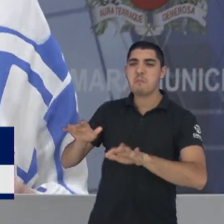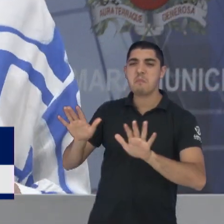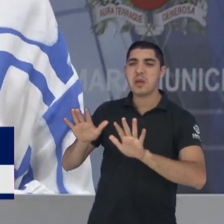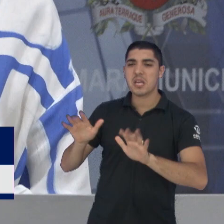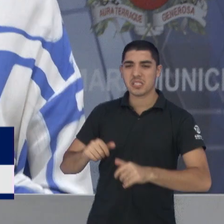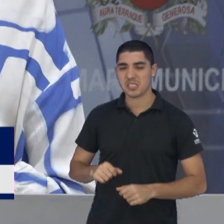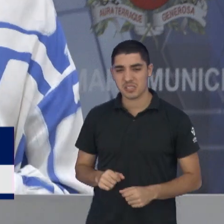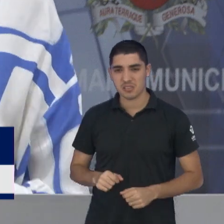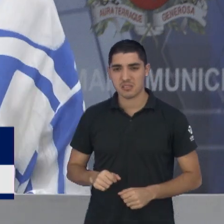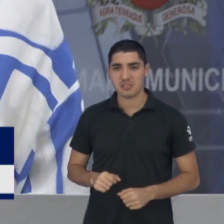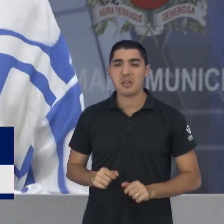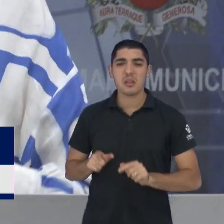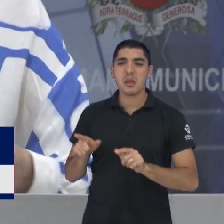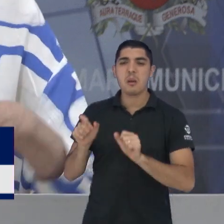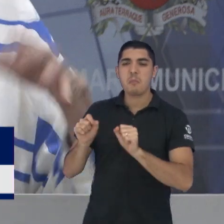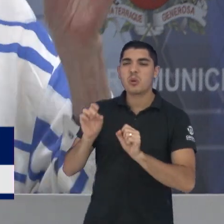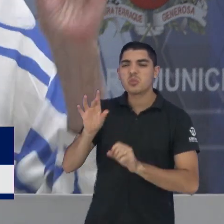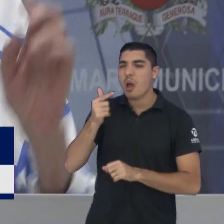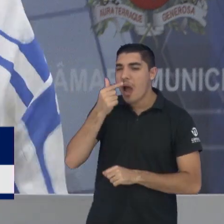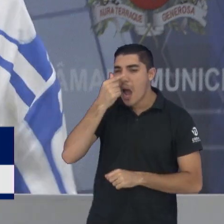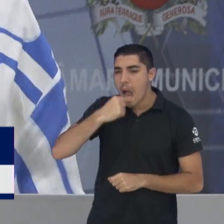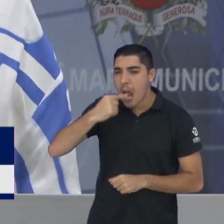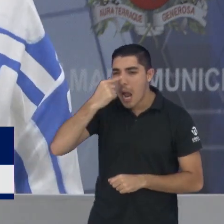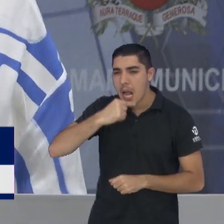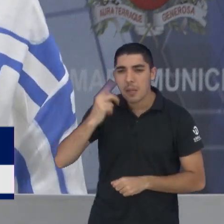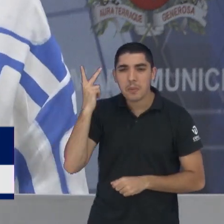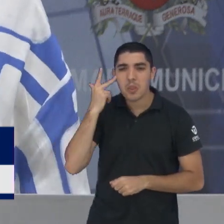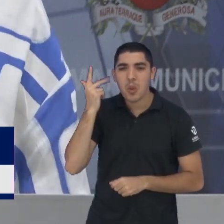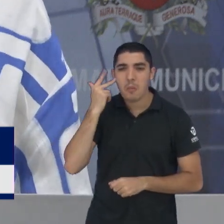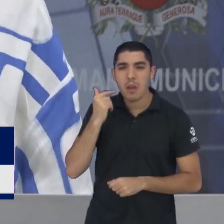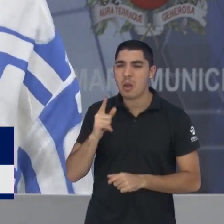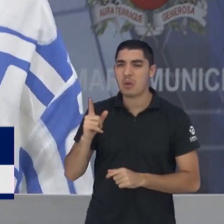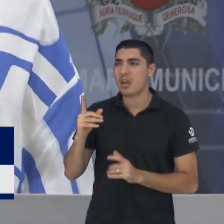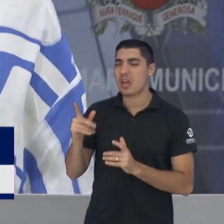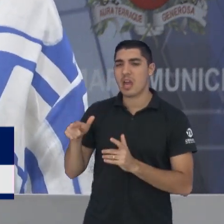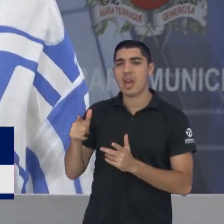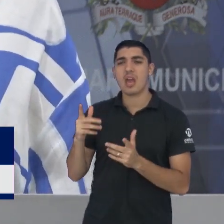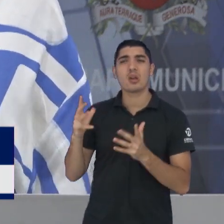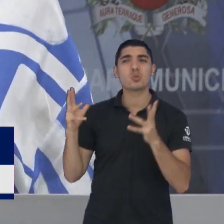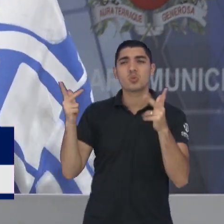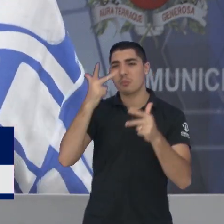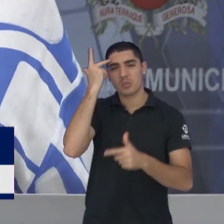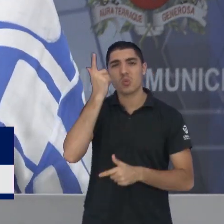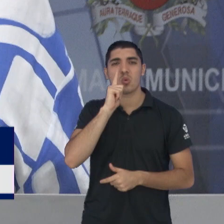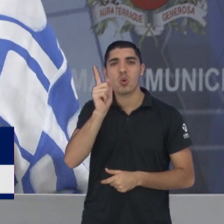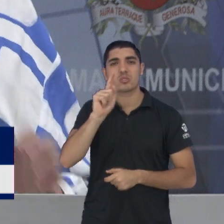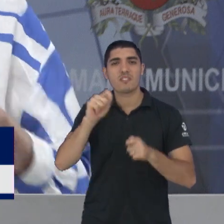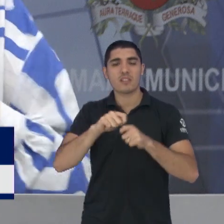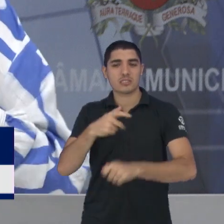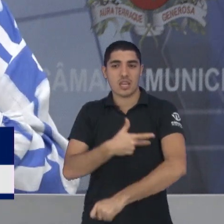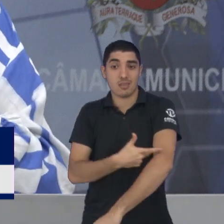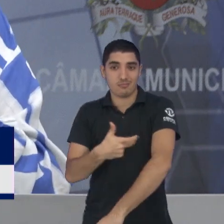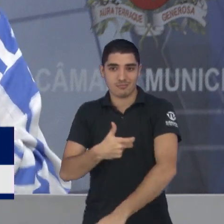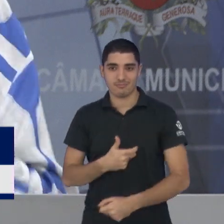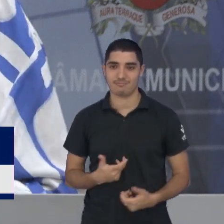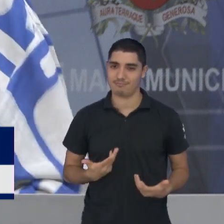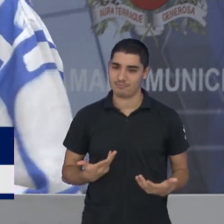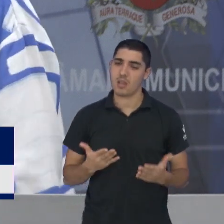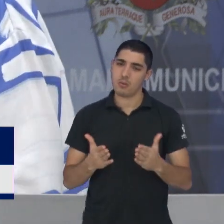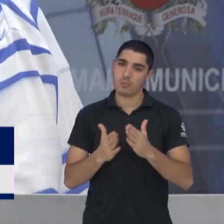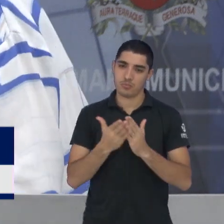vai, passa por gripe, passa por qualquer coisa, porque não é todo mundo que está conseguindo fazer teste. Por favor,